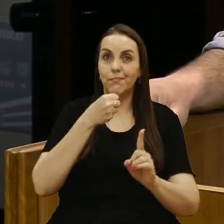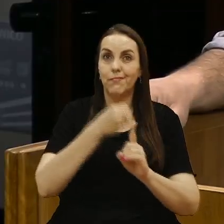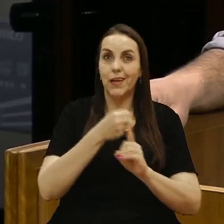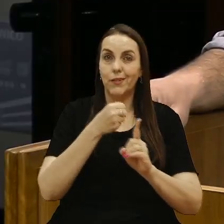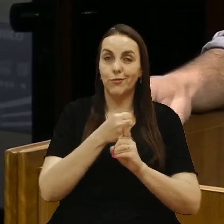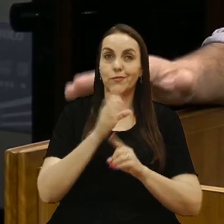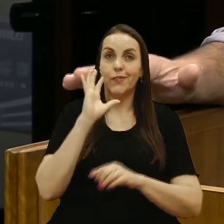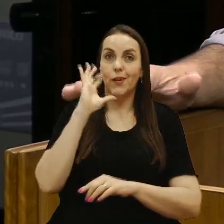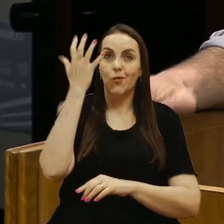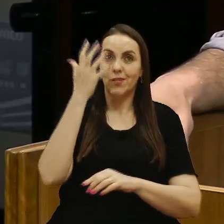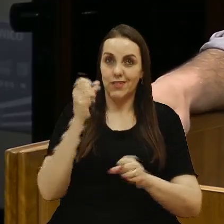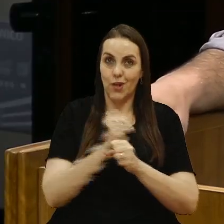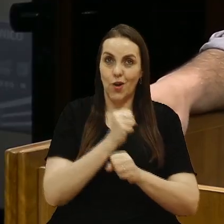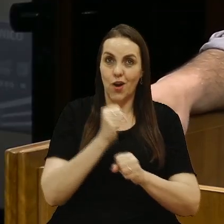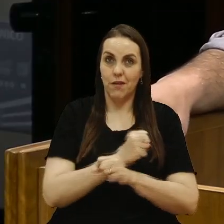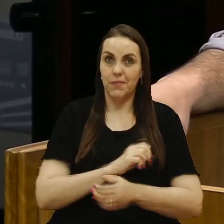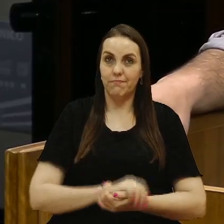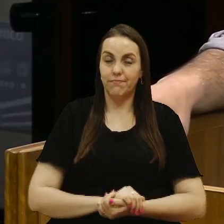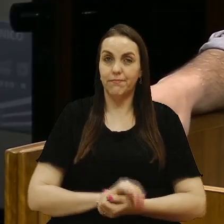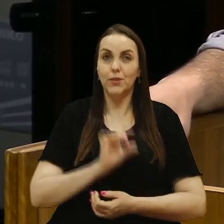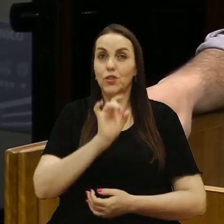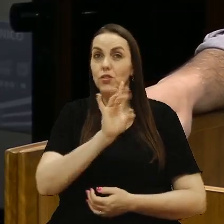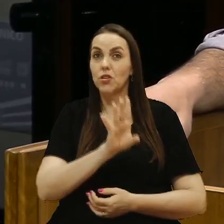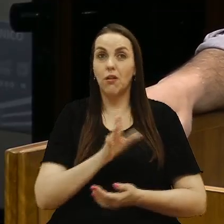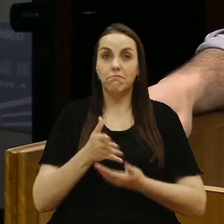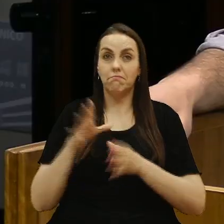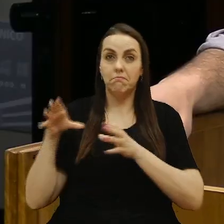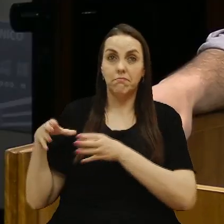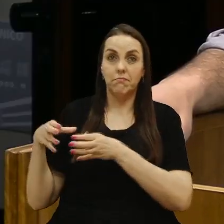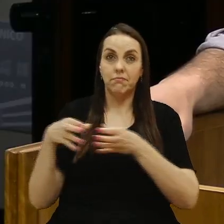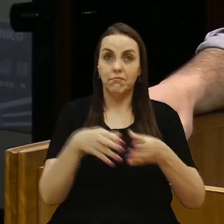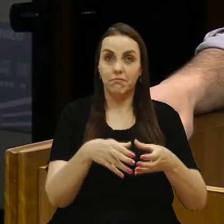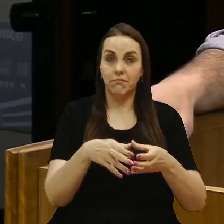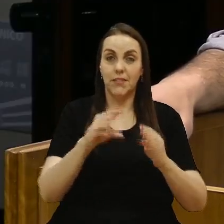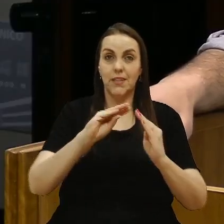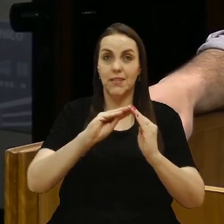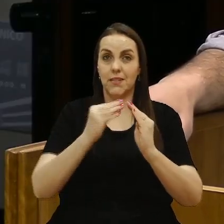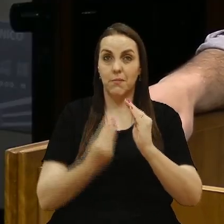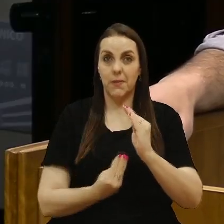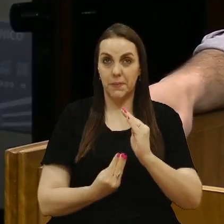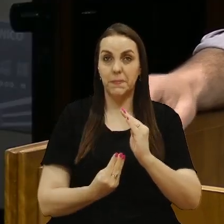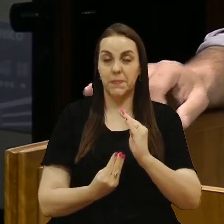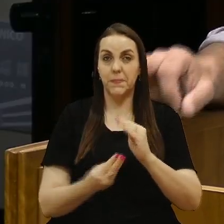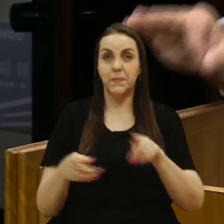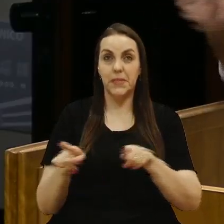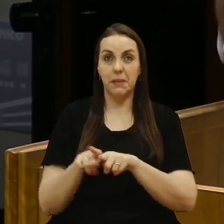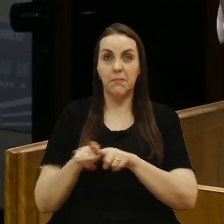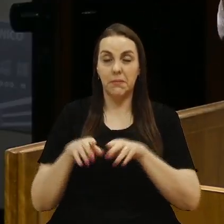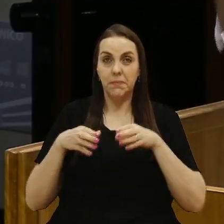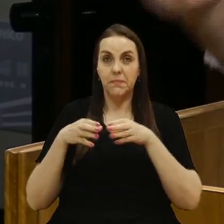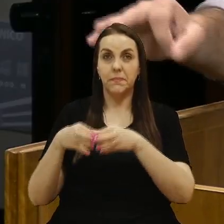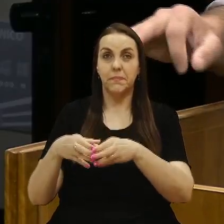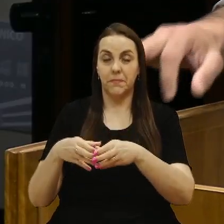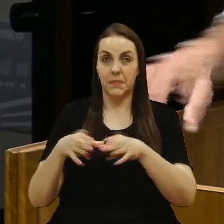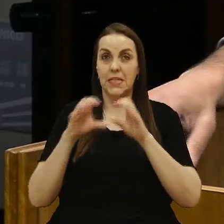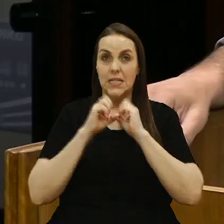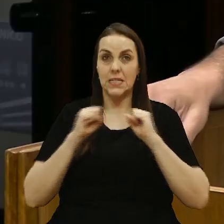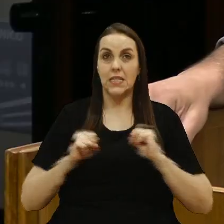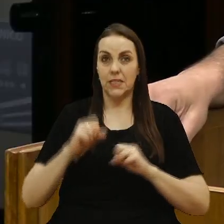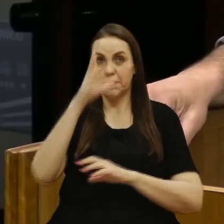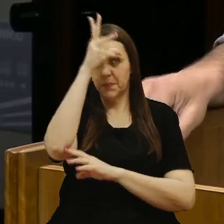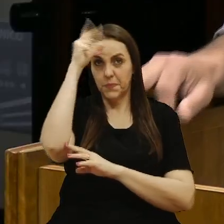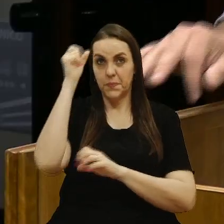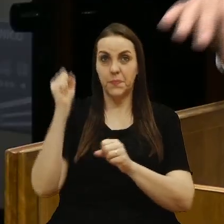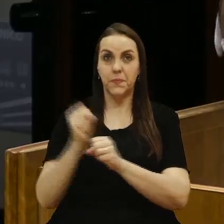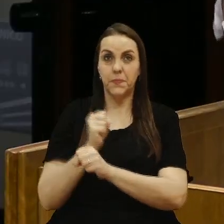obra. Simplesmente as equipes do SAMAI, as equipes da Secretaria Municipal de Obras,